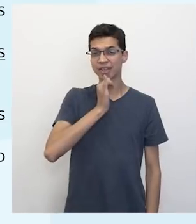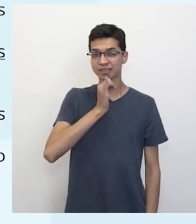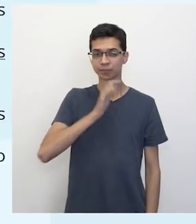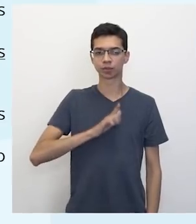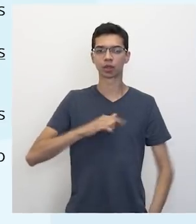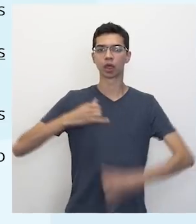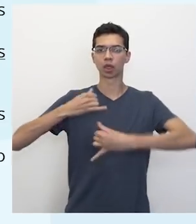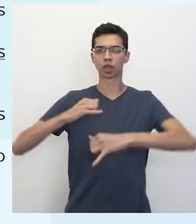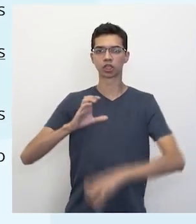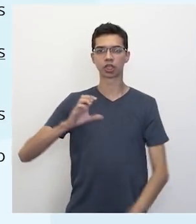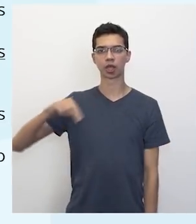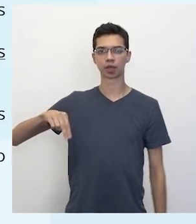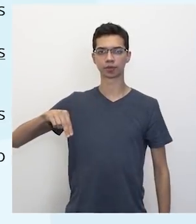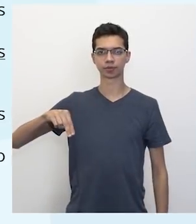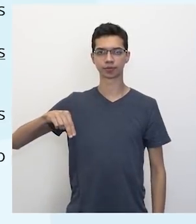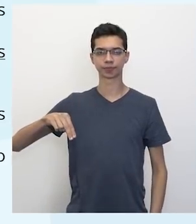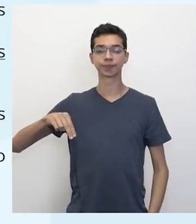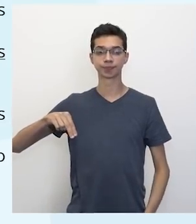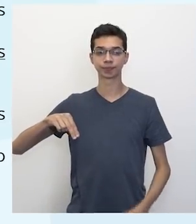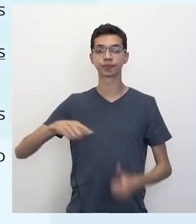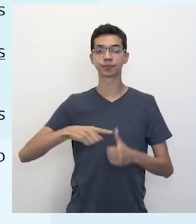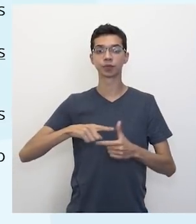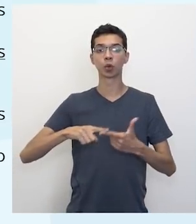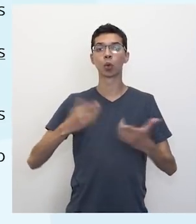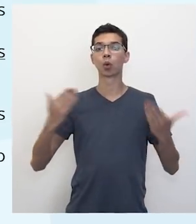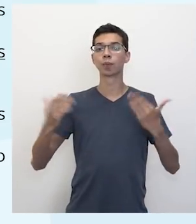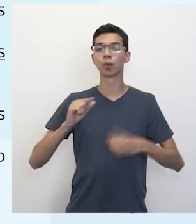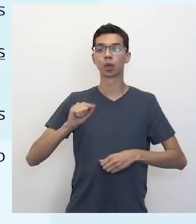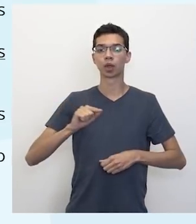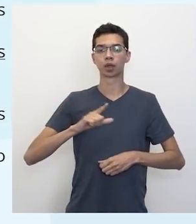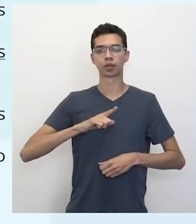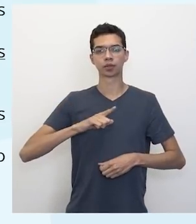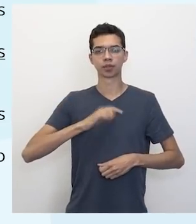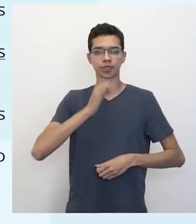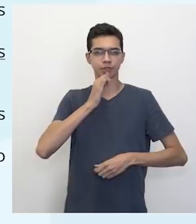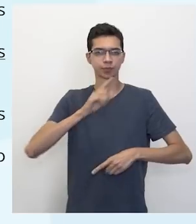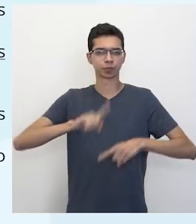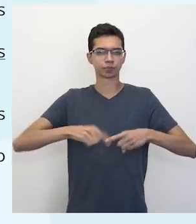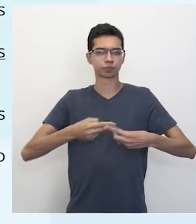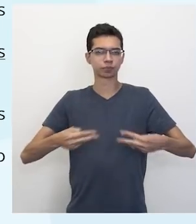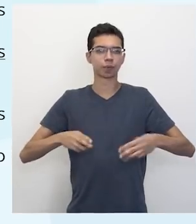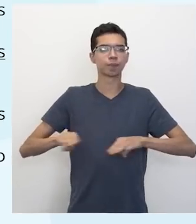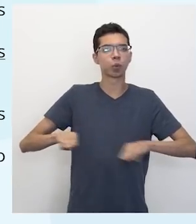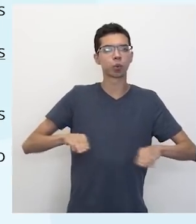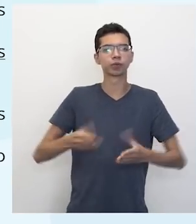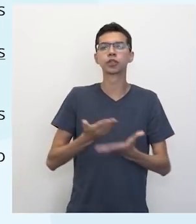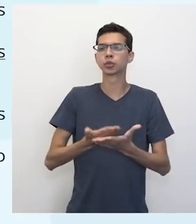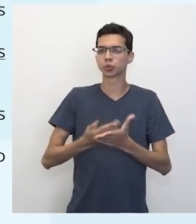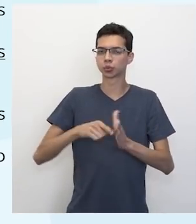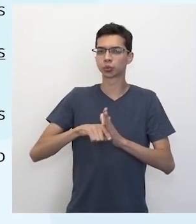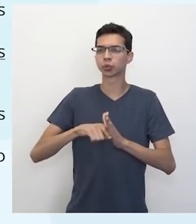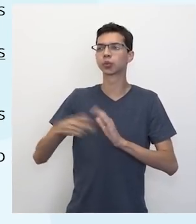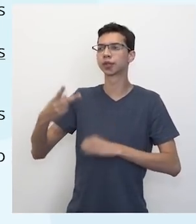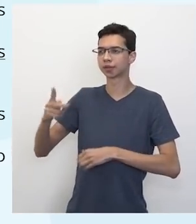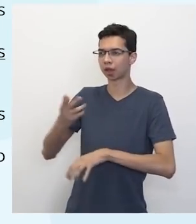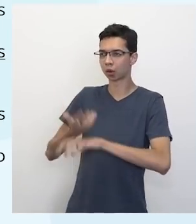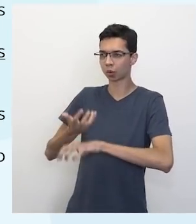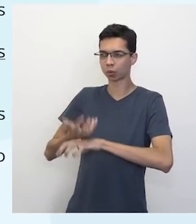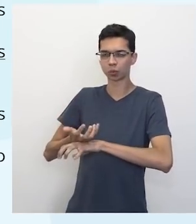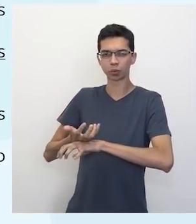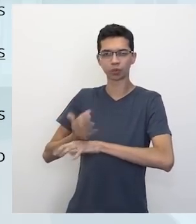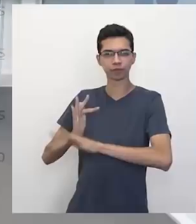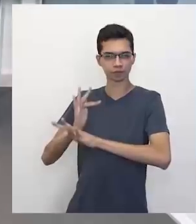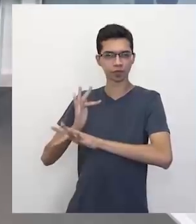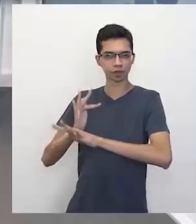tem a energia cinética, que é associada ao movimento dos corpos. Na sua disciplina a gente estuda bastante cinética, né? Sim, né? Inclusive os estudantes do